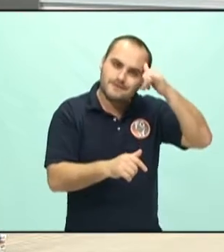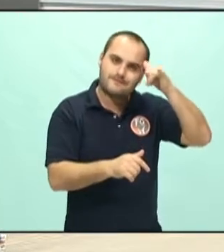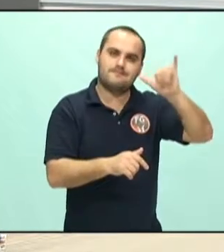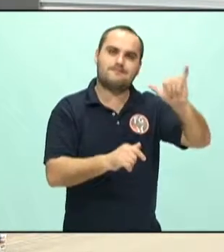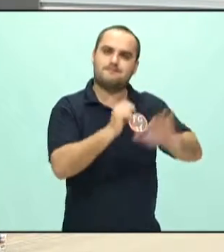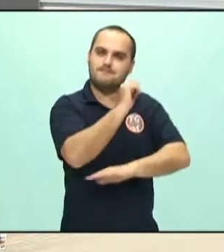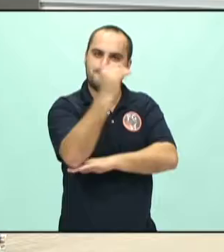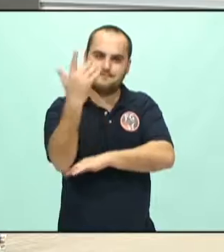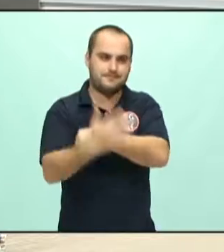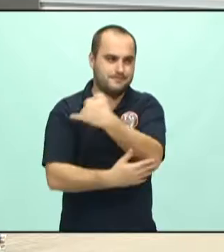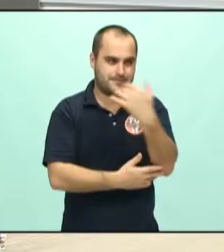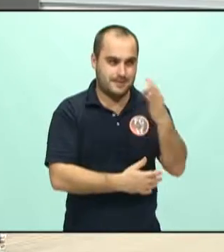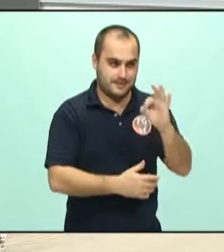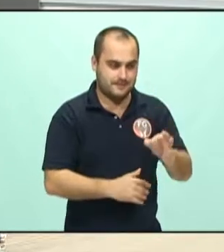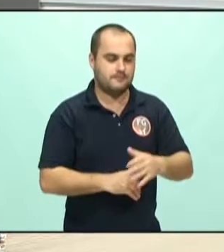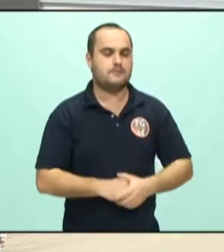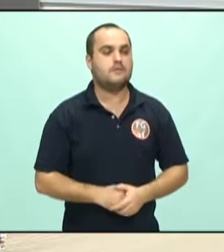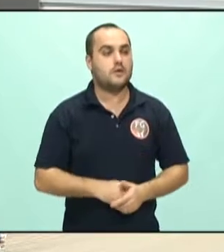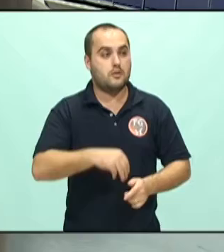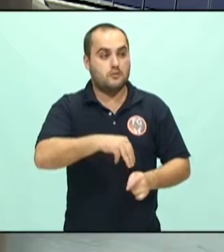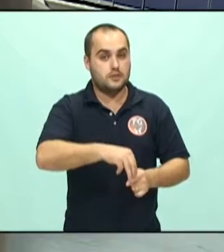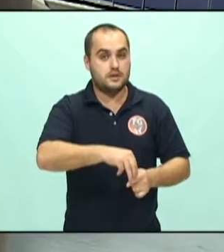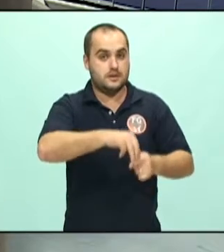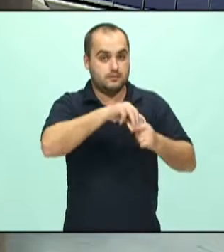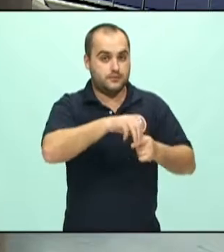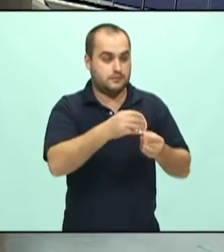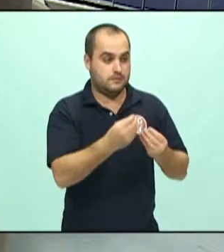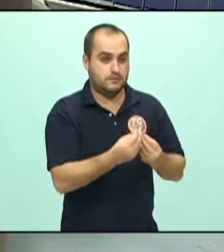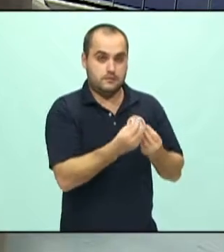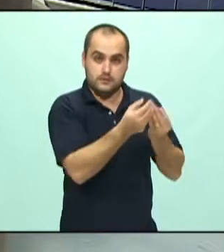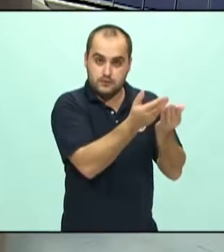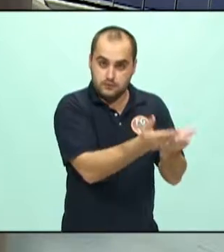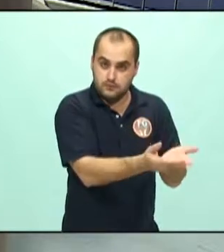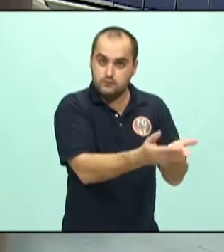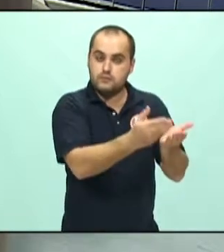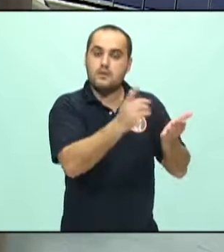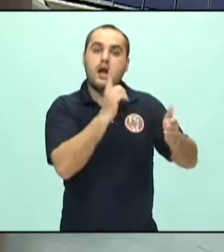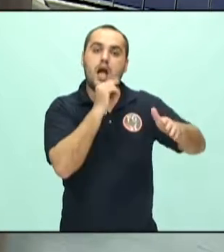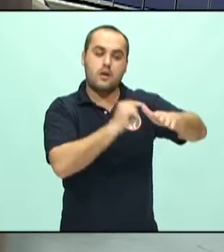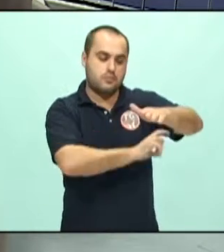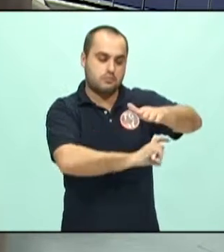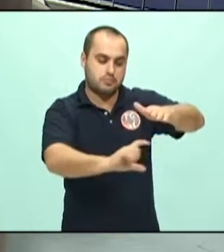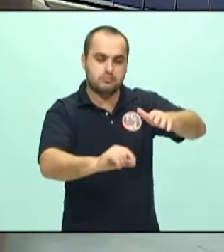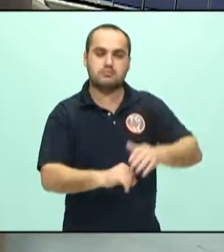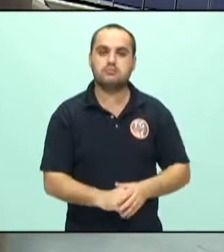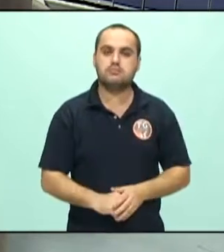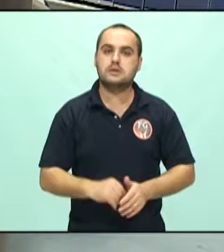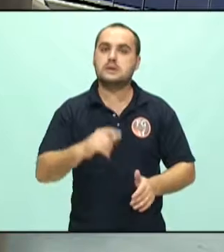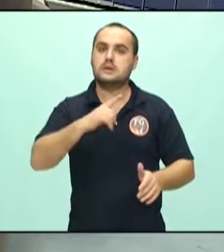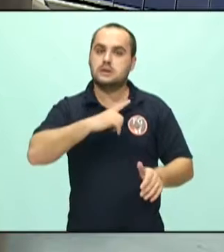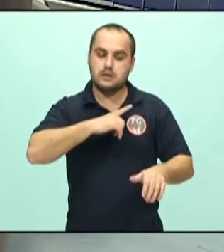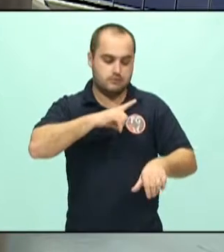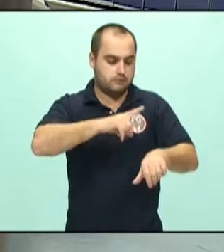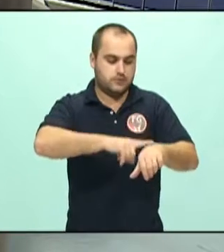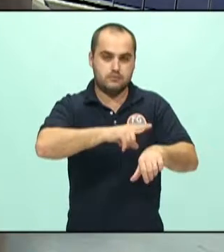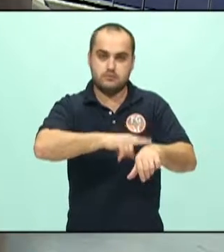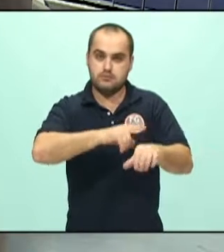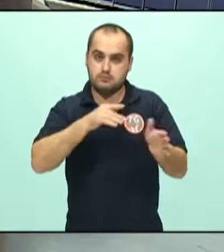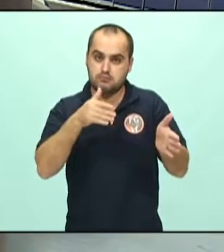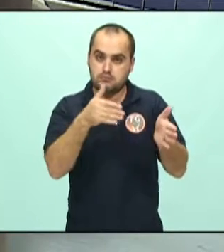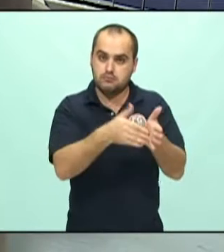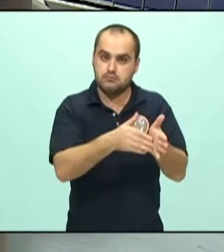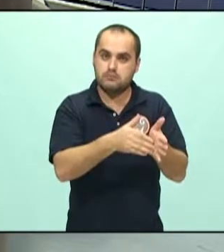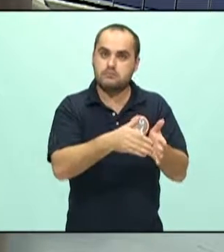disponibilizou a rede deu prazo para que as residências fácil a sua ligação correta mas ainda